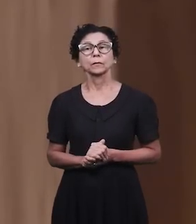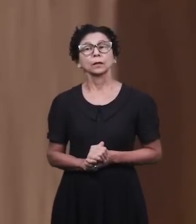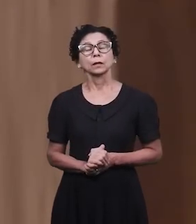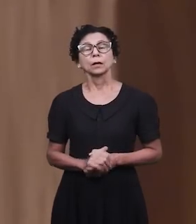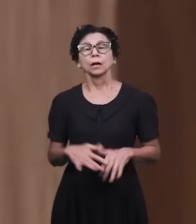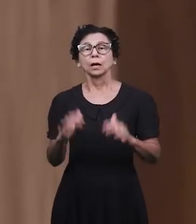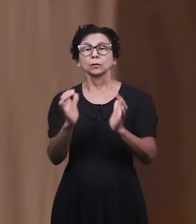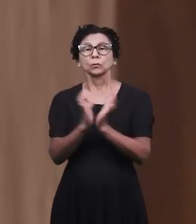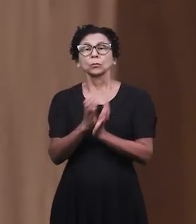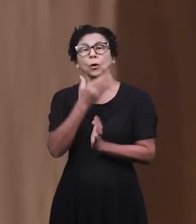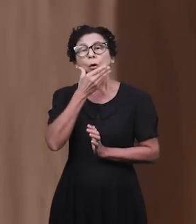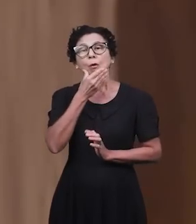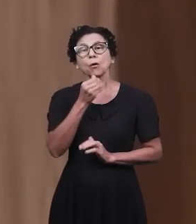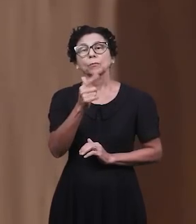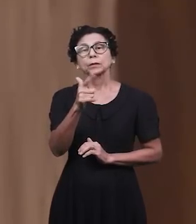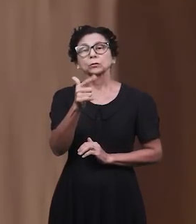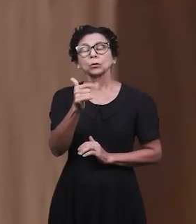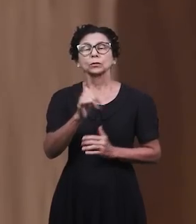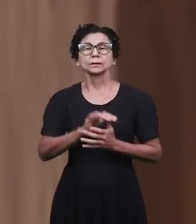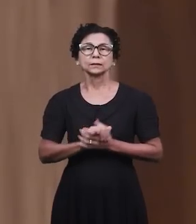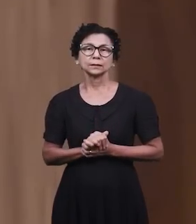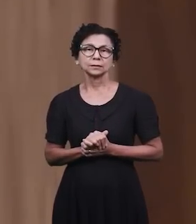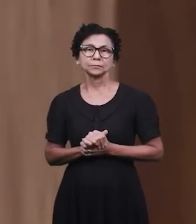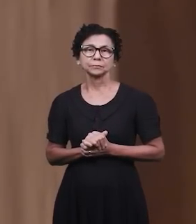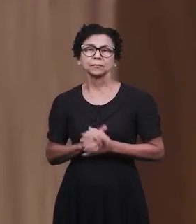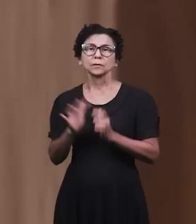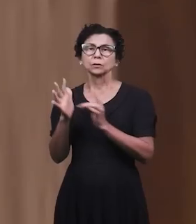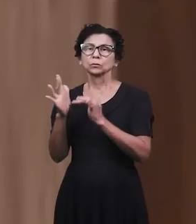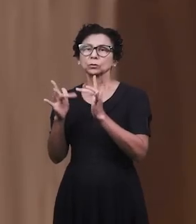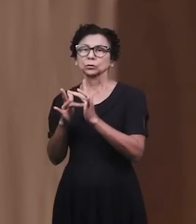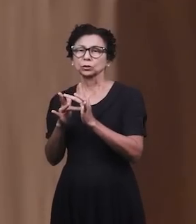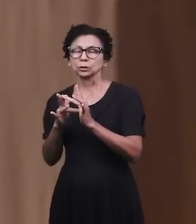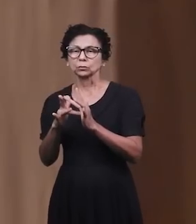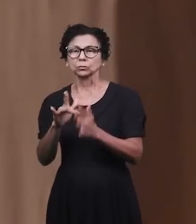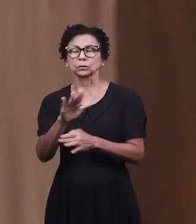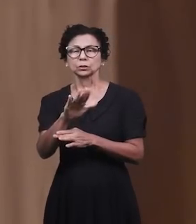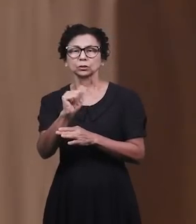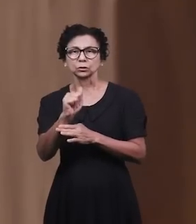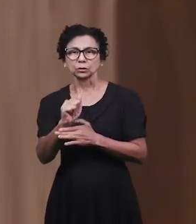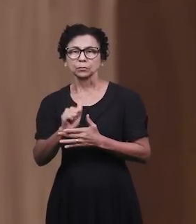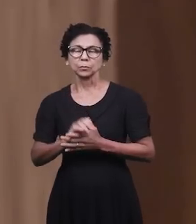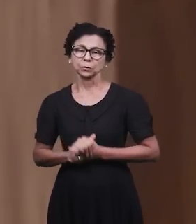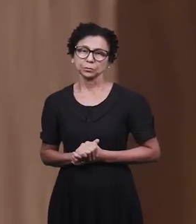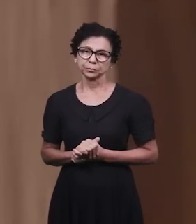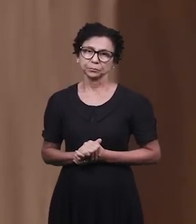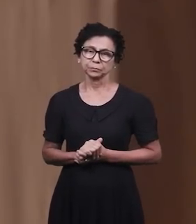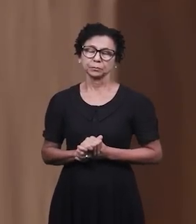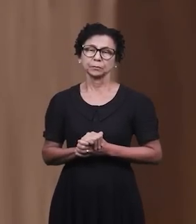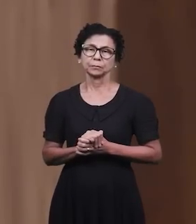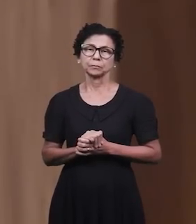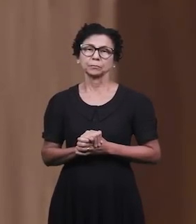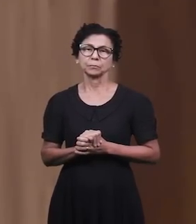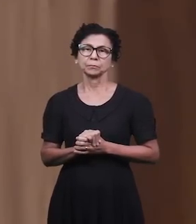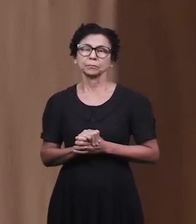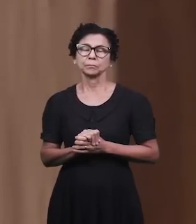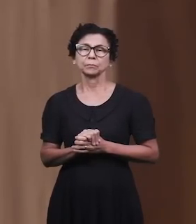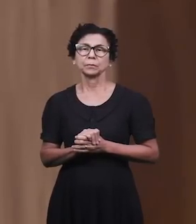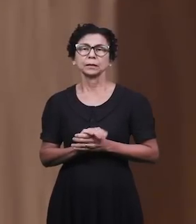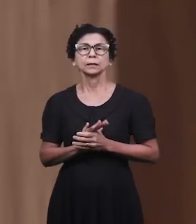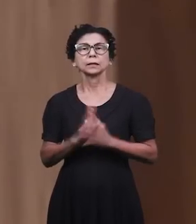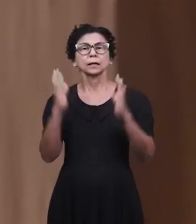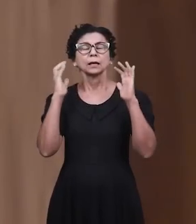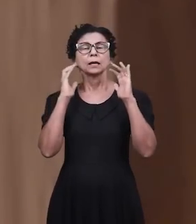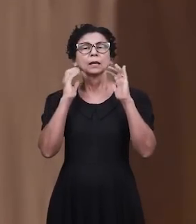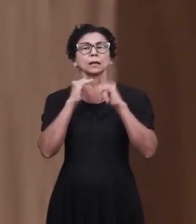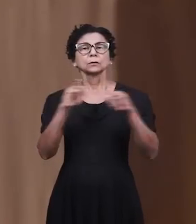Senhor Jesus, ordenados por Ele para que anunciassem a palavra, e quando as referências todas que se falam na